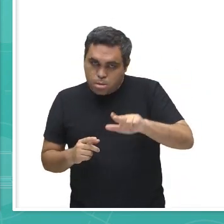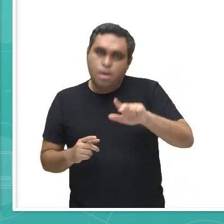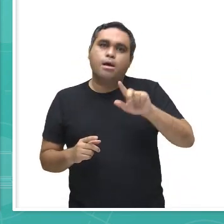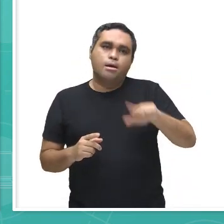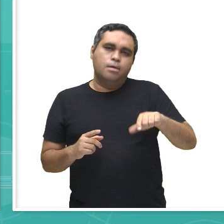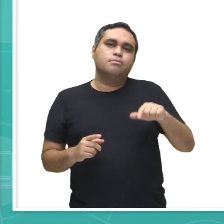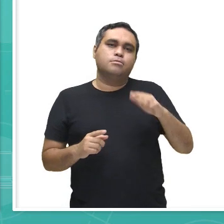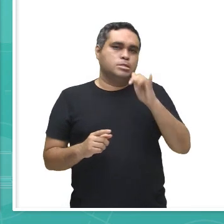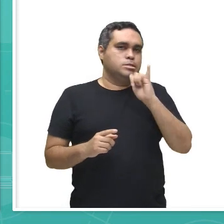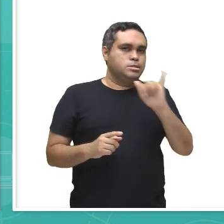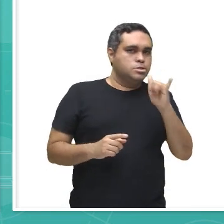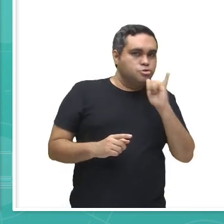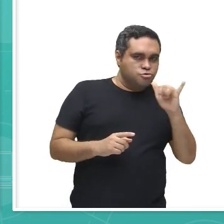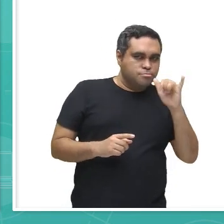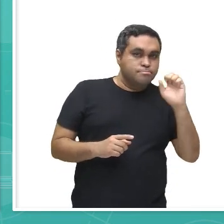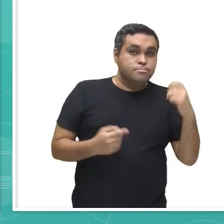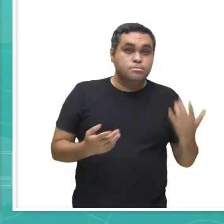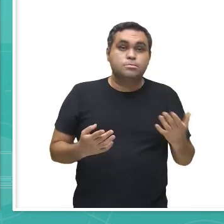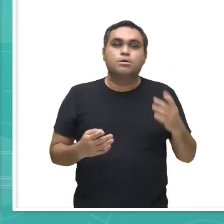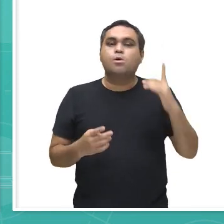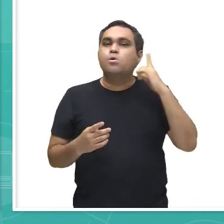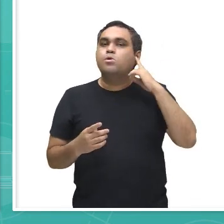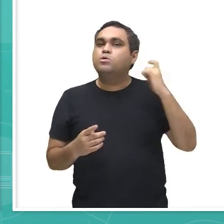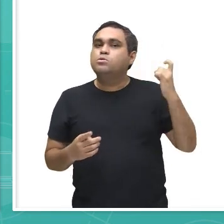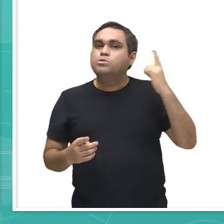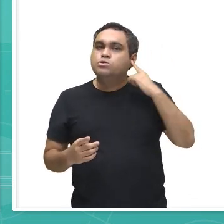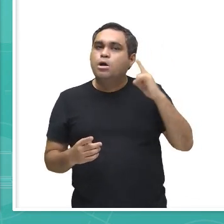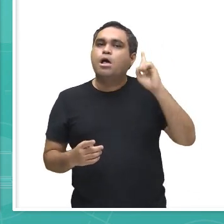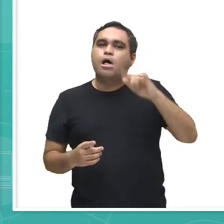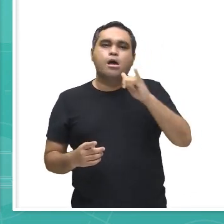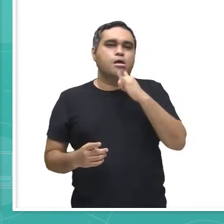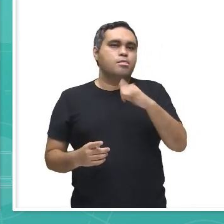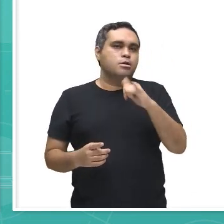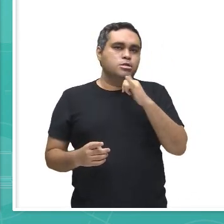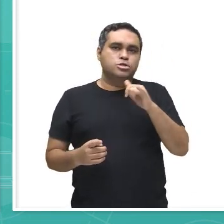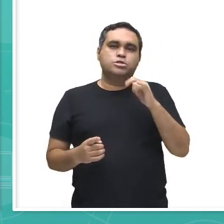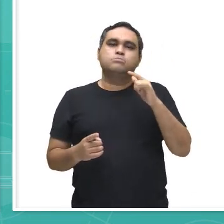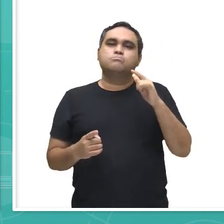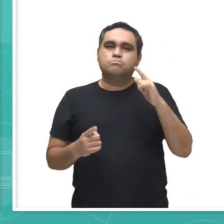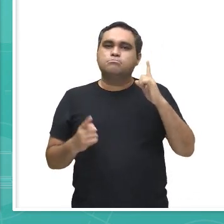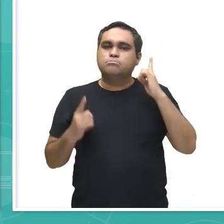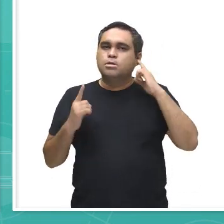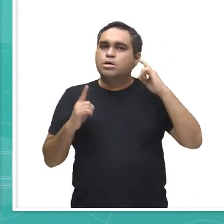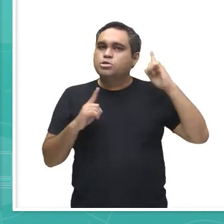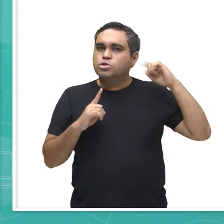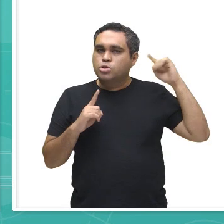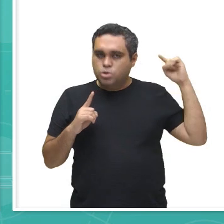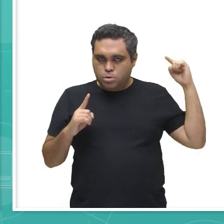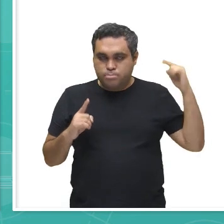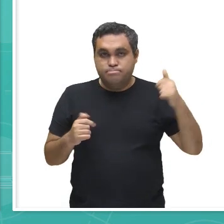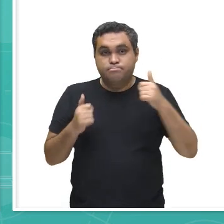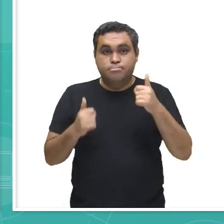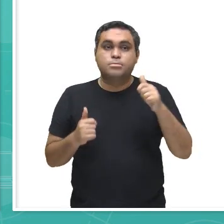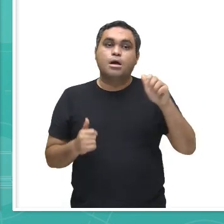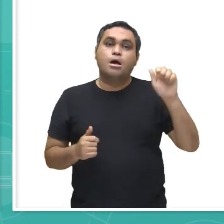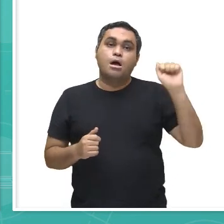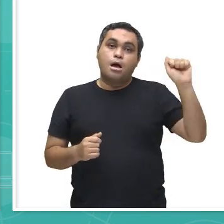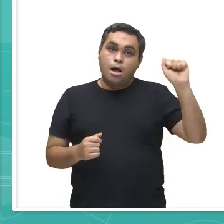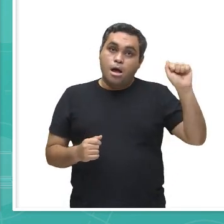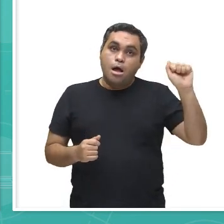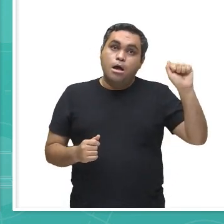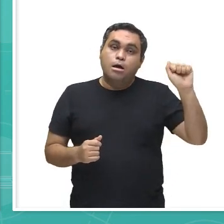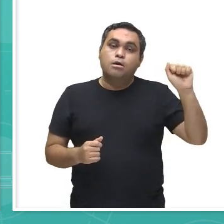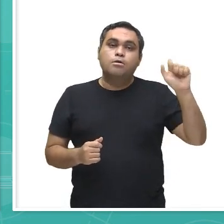música, ele é o exemplo de quê? De uma energia sonora, tá? Então, na alternativa A, a gente vai escrever aqui,